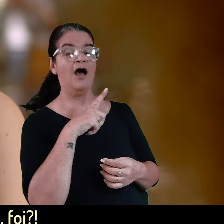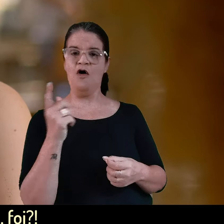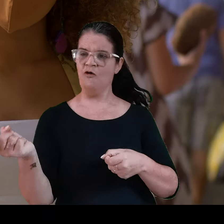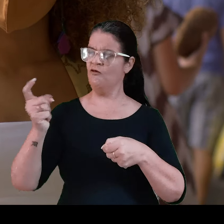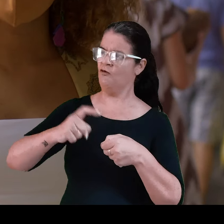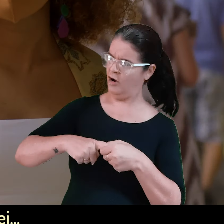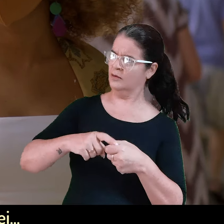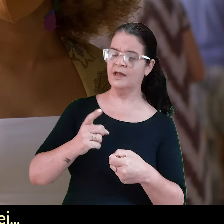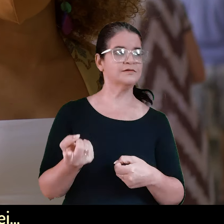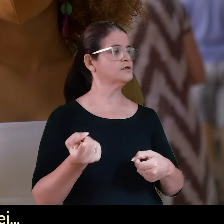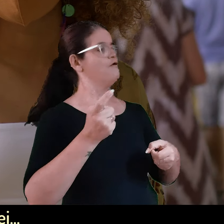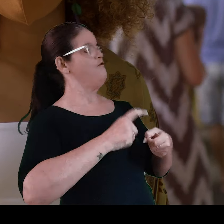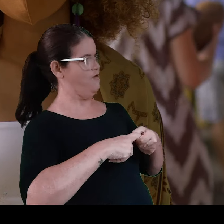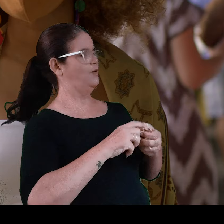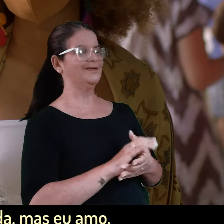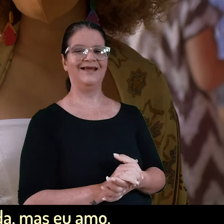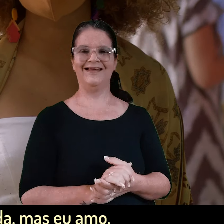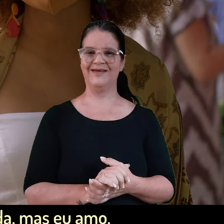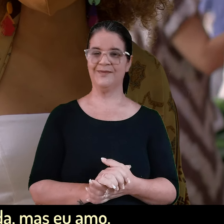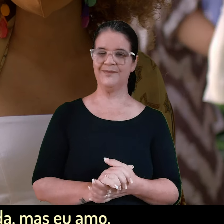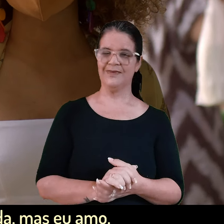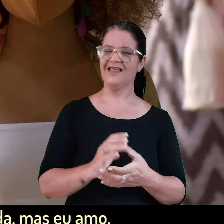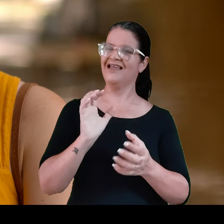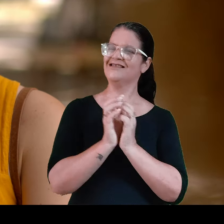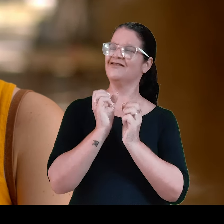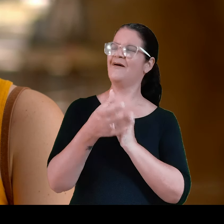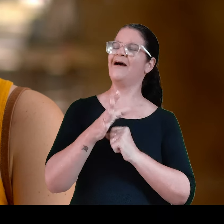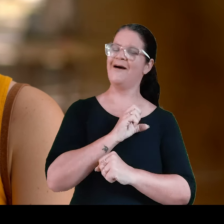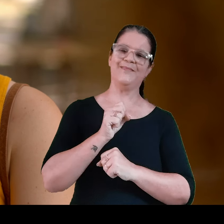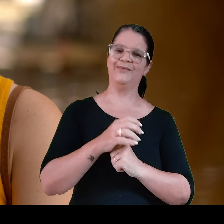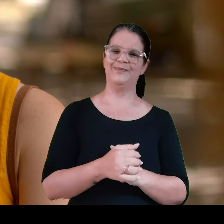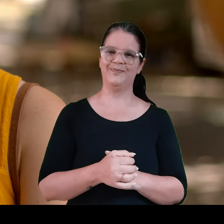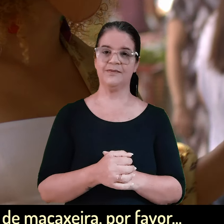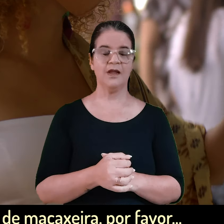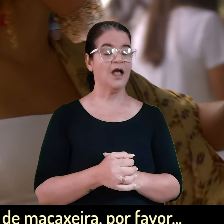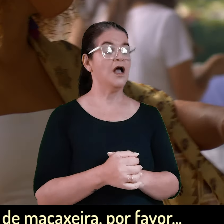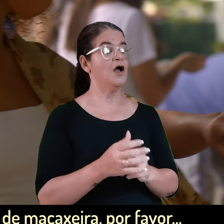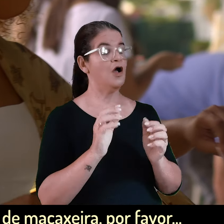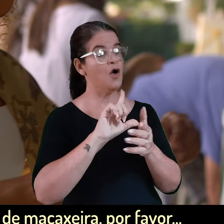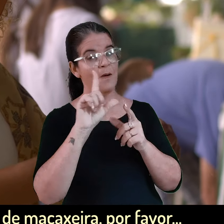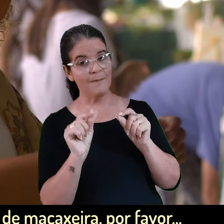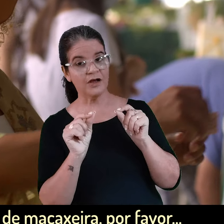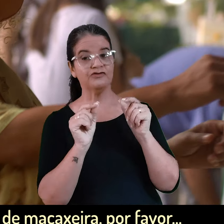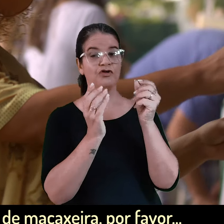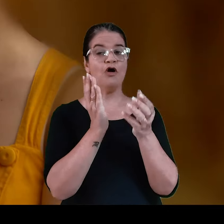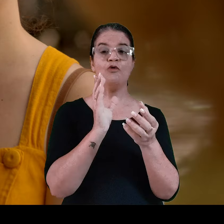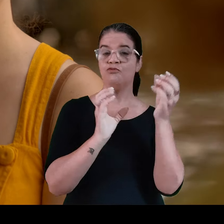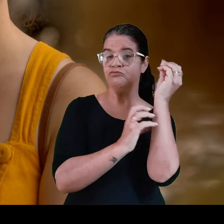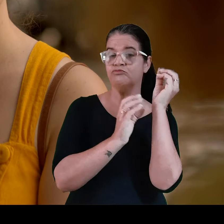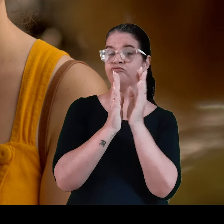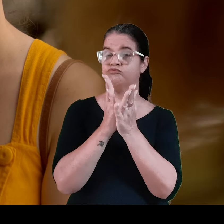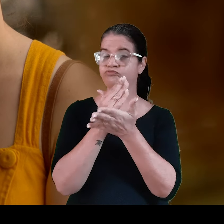Voltaço, oi. Voltei. Esse par é uma merda, mas eu amo. Alice ri. Um pastel de jaca e um bolo de macaxeira, por favor.